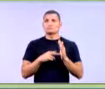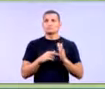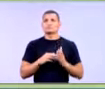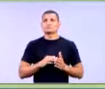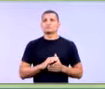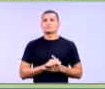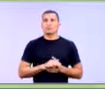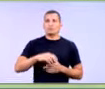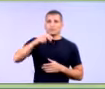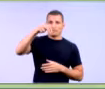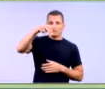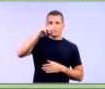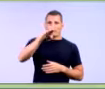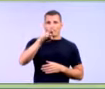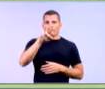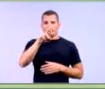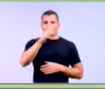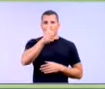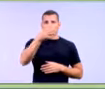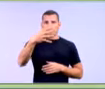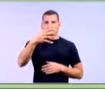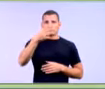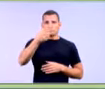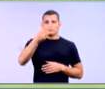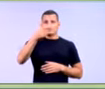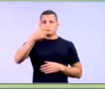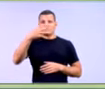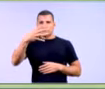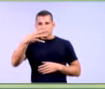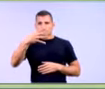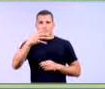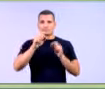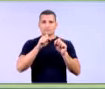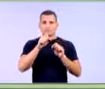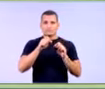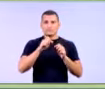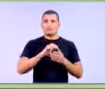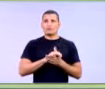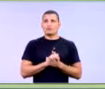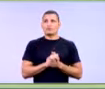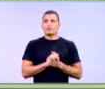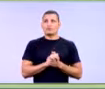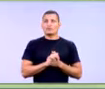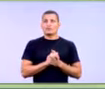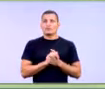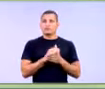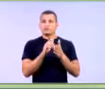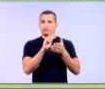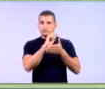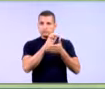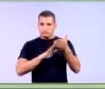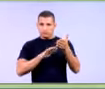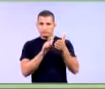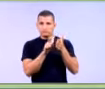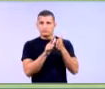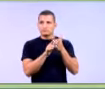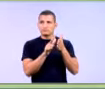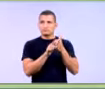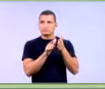a NBR 14724 diz o seguinte, que o verso da folha de rosto, né, que eu chamo